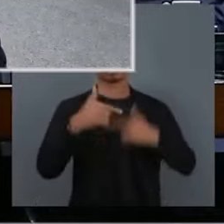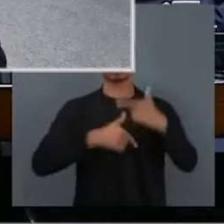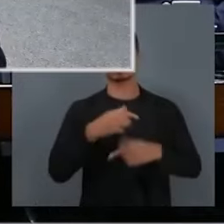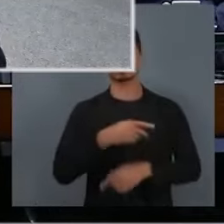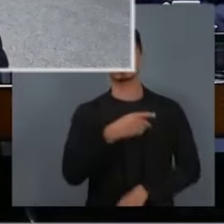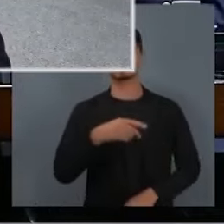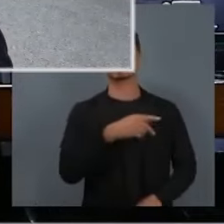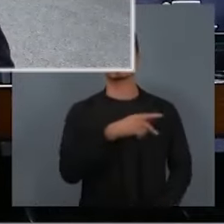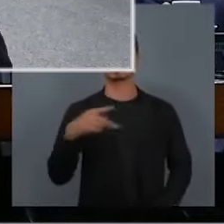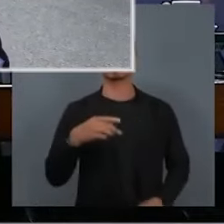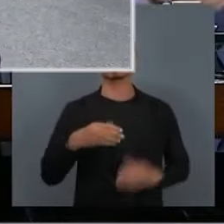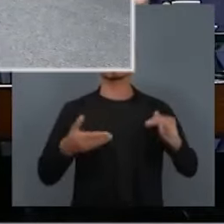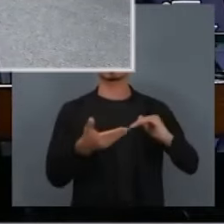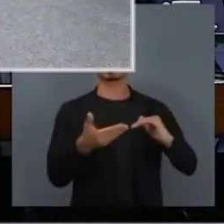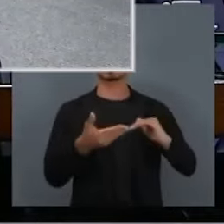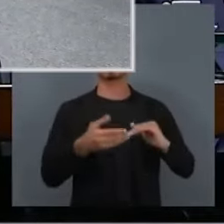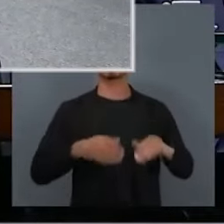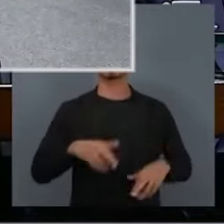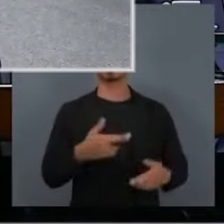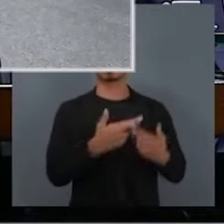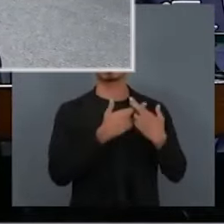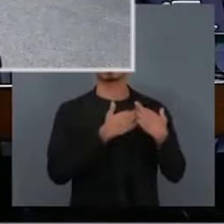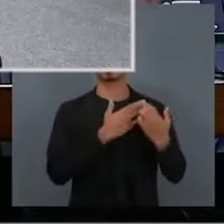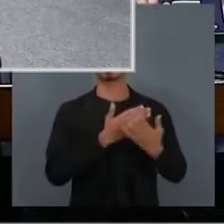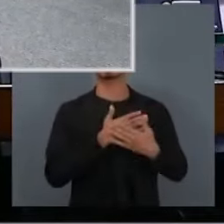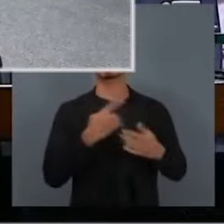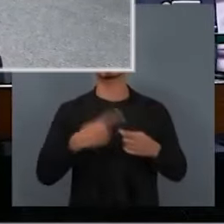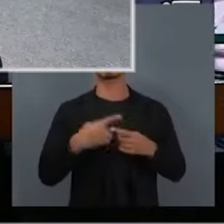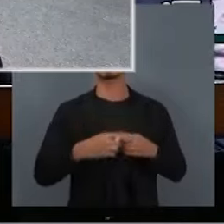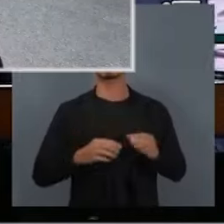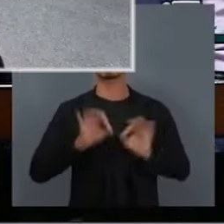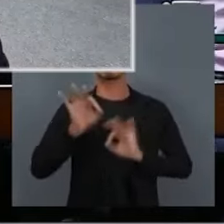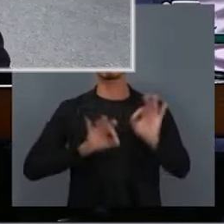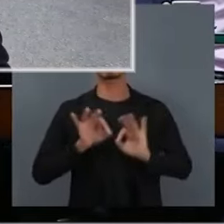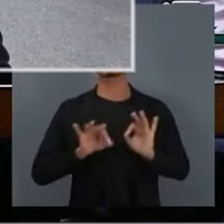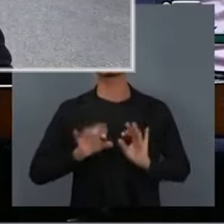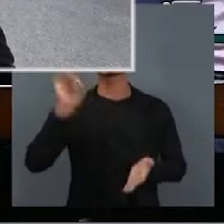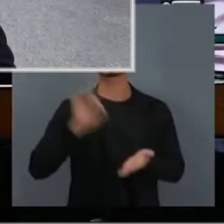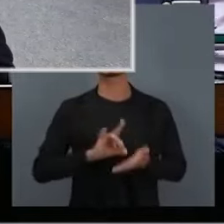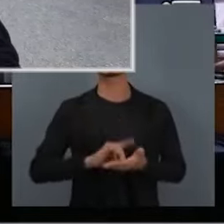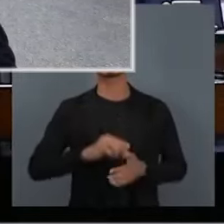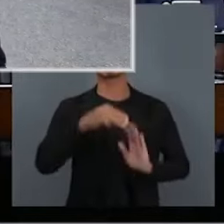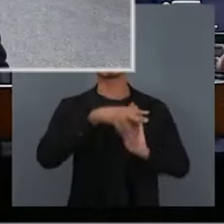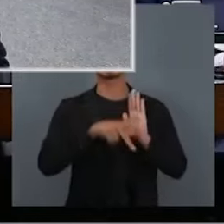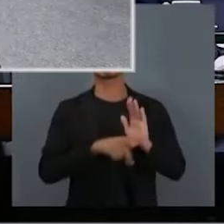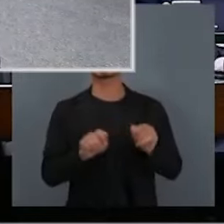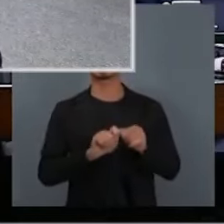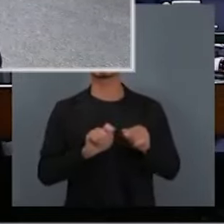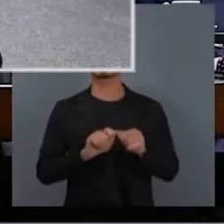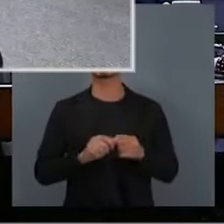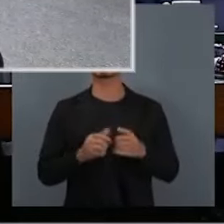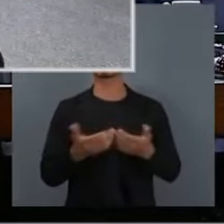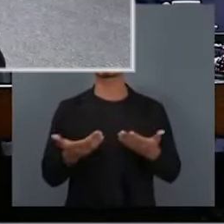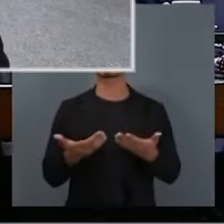Federal, dentro desse pacote, o projeto que prevê uma mudança na cobrança do imposto de bens dentro da declaração